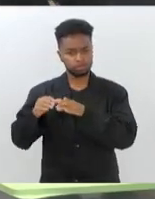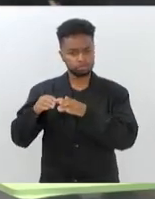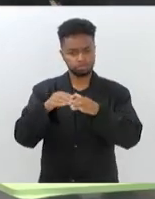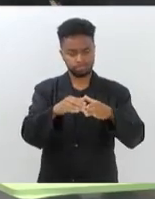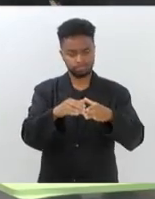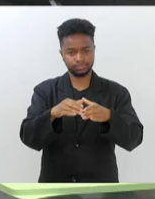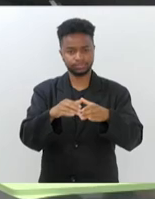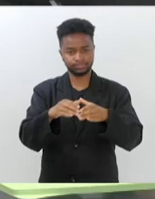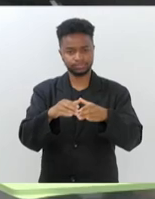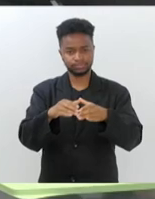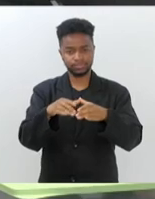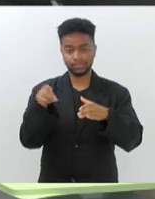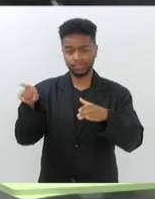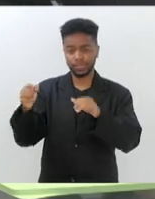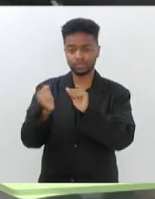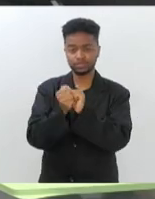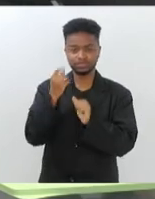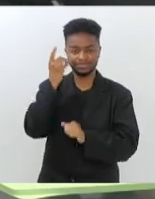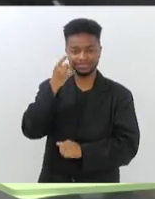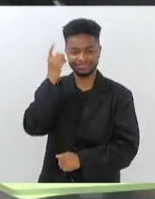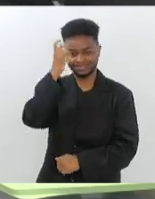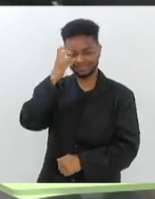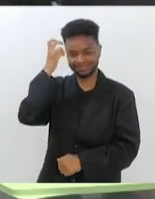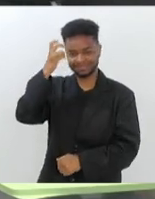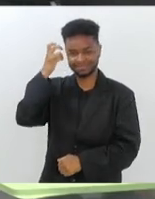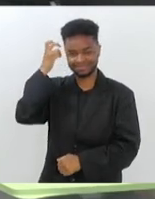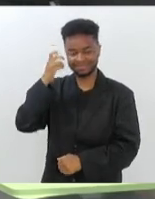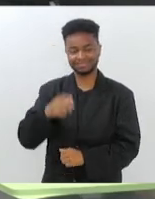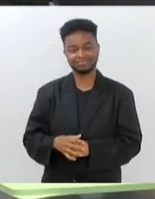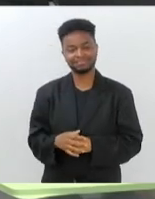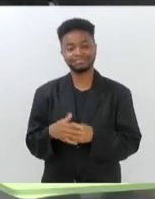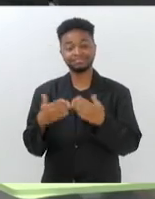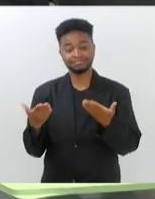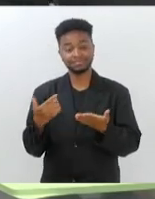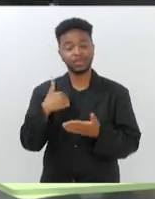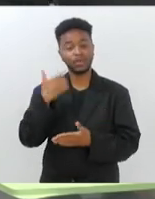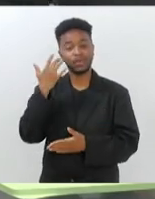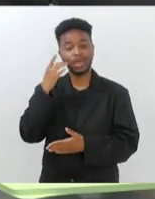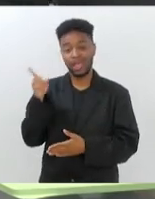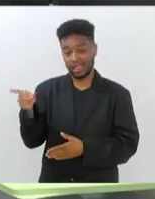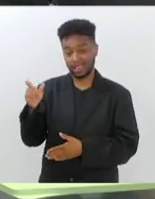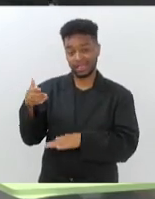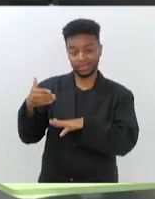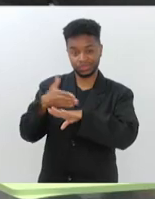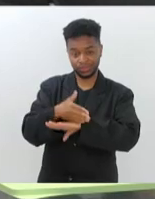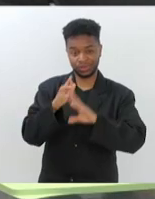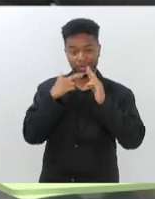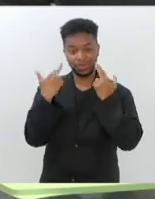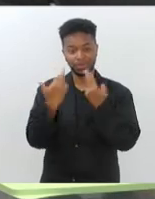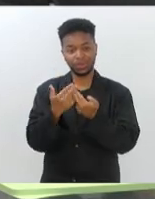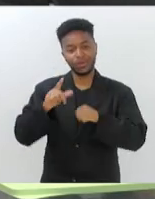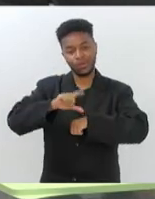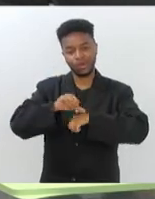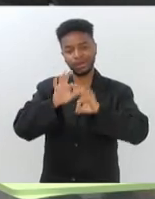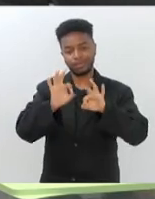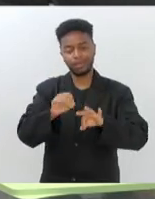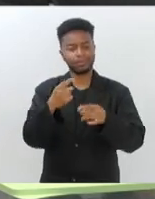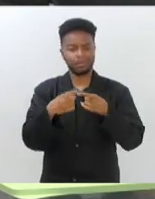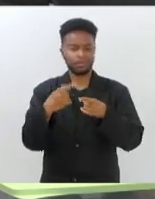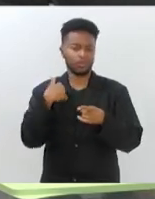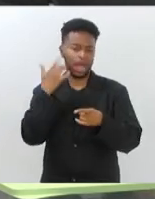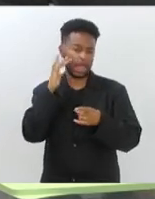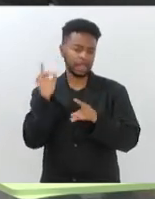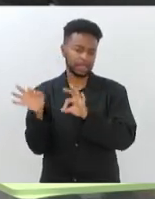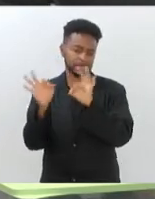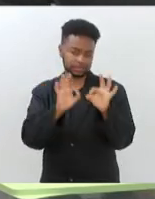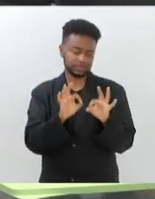conjunto ele com a deputada Verônica lá ele adentrou na reunião por coincidência naquele horário ele assiste tá assistindo agora